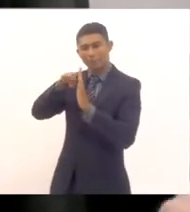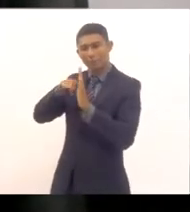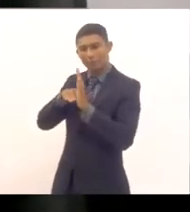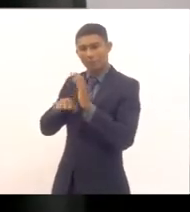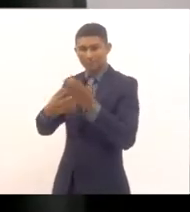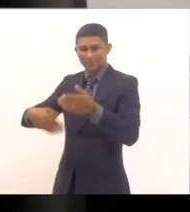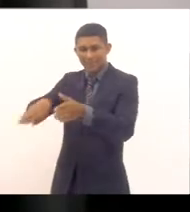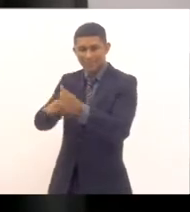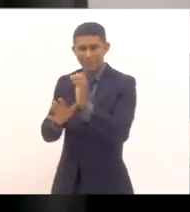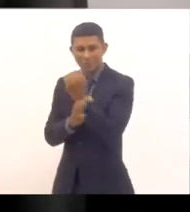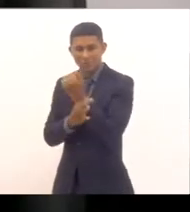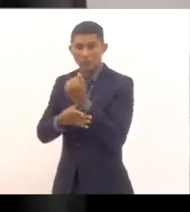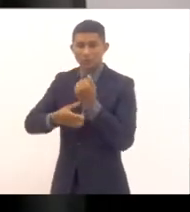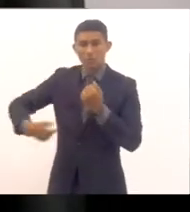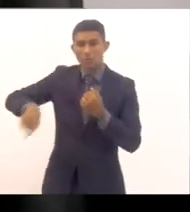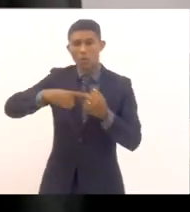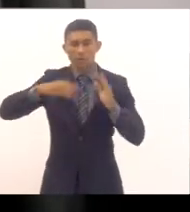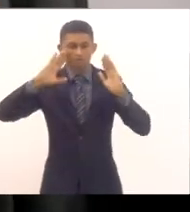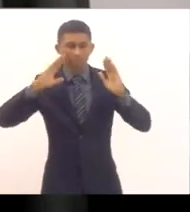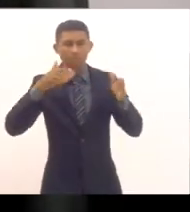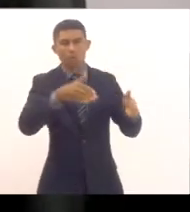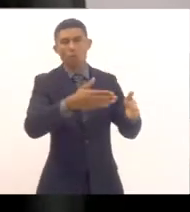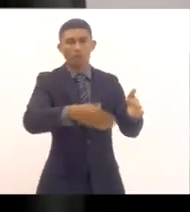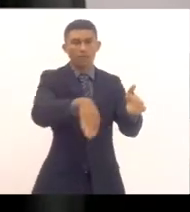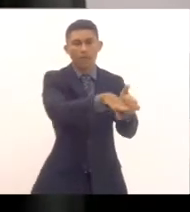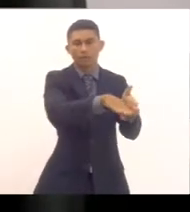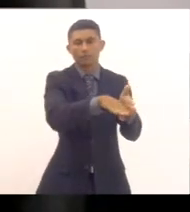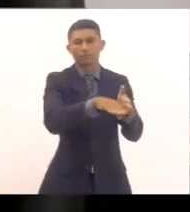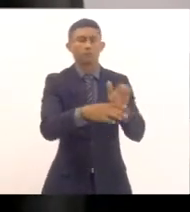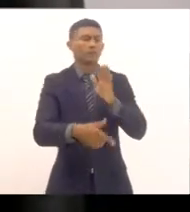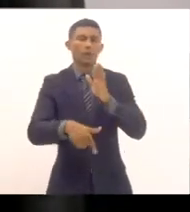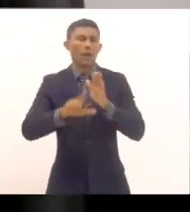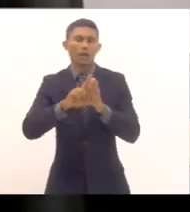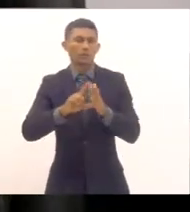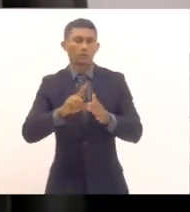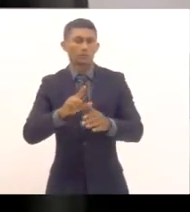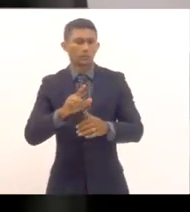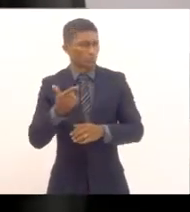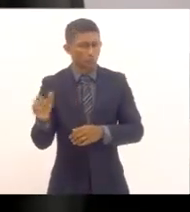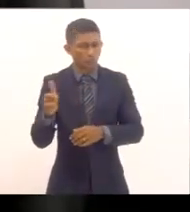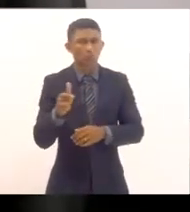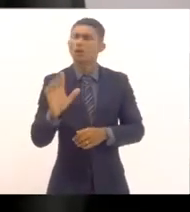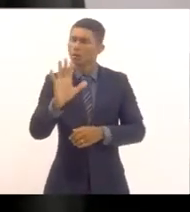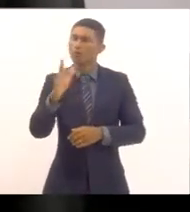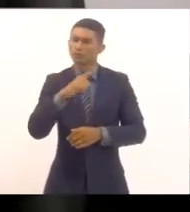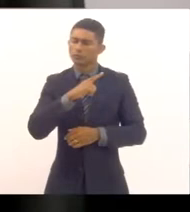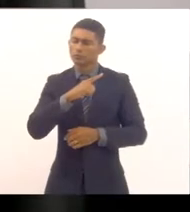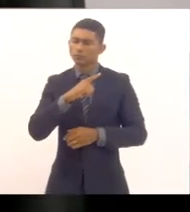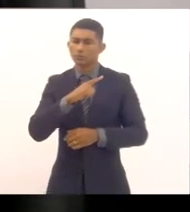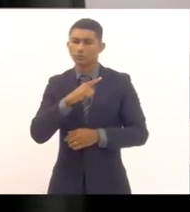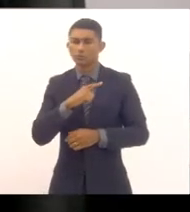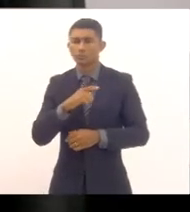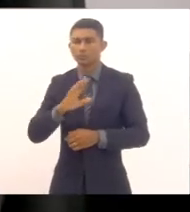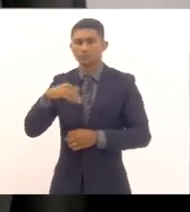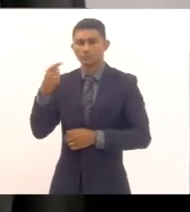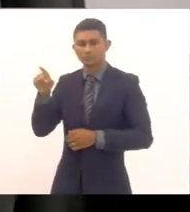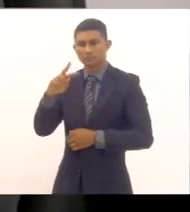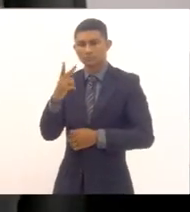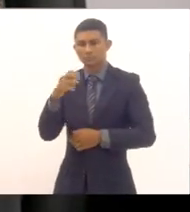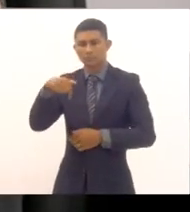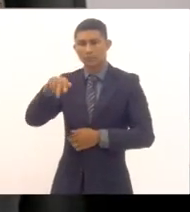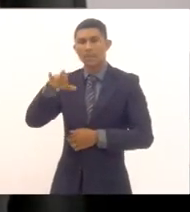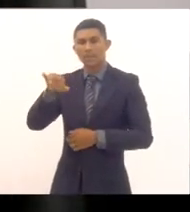um olhar específico para as estações né porque antes não se faziam tudo isso é mapeado duplo sair com certeza vai aprimorar isso aí